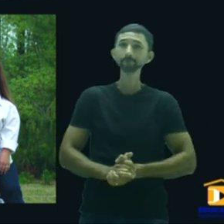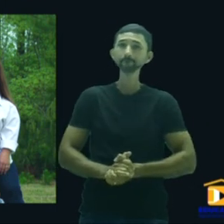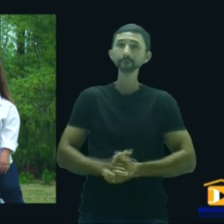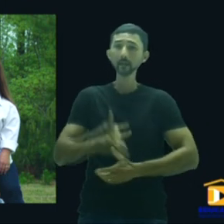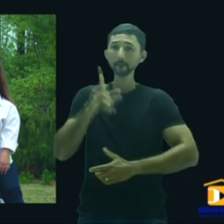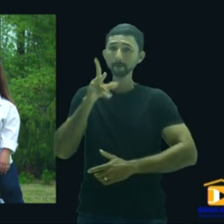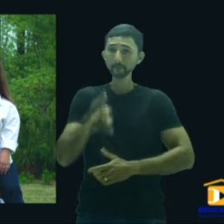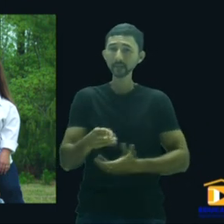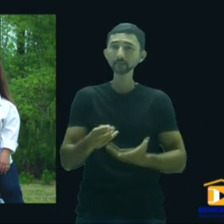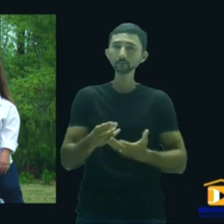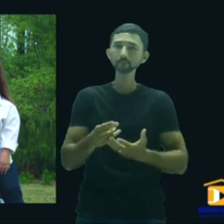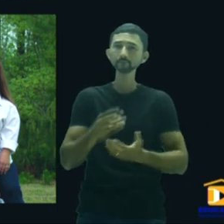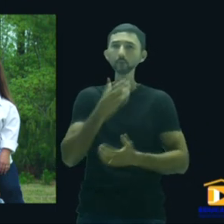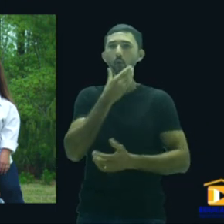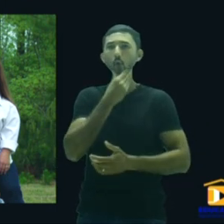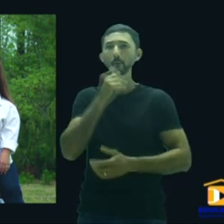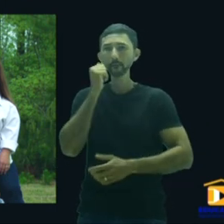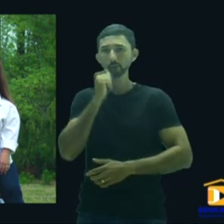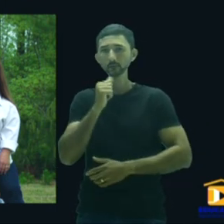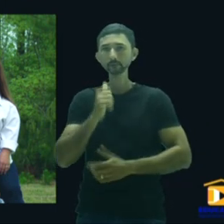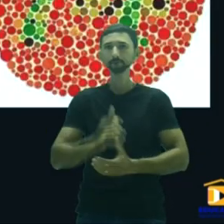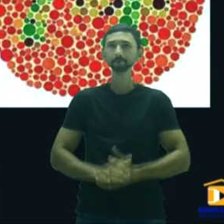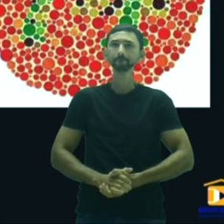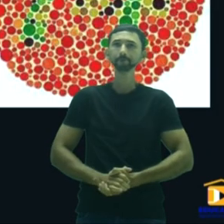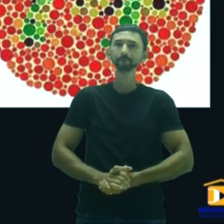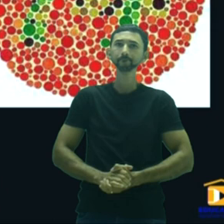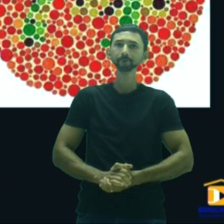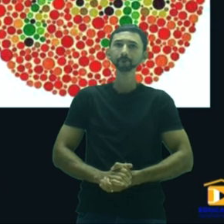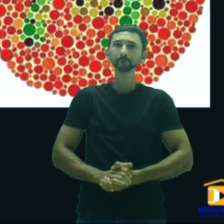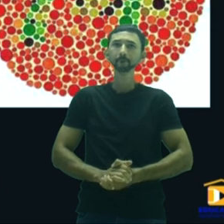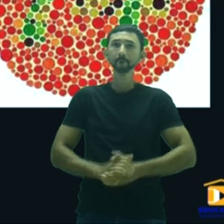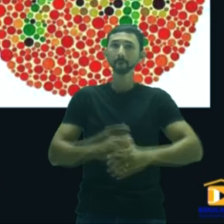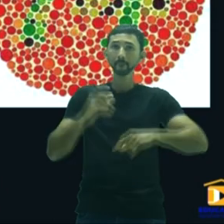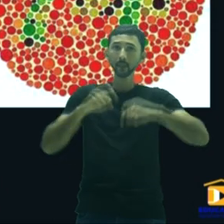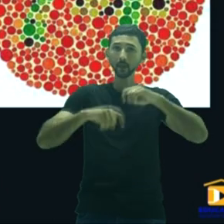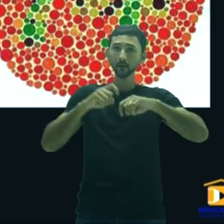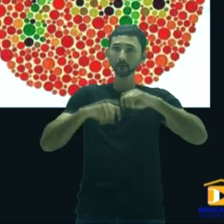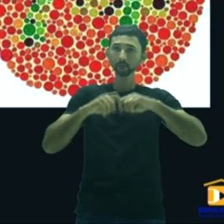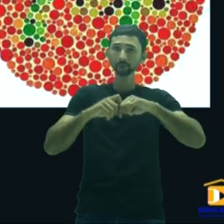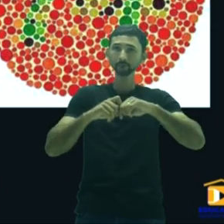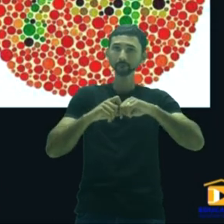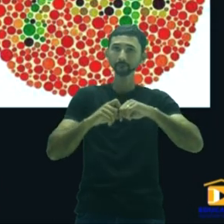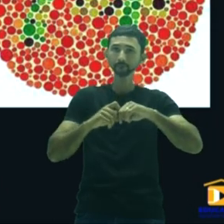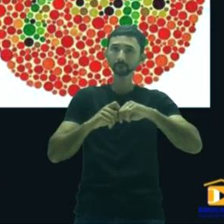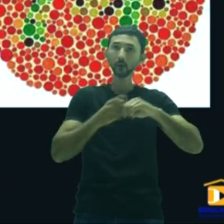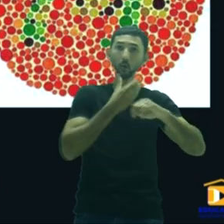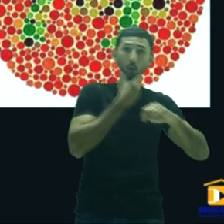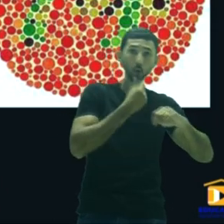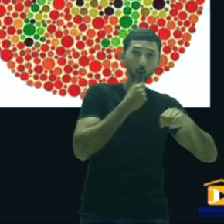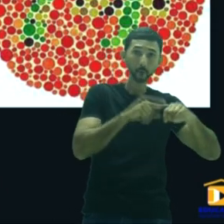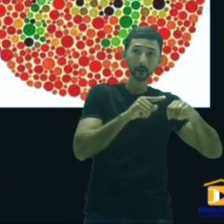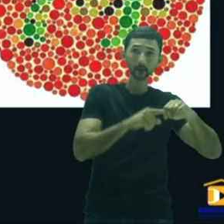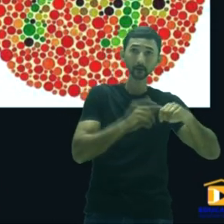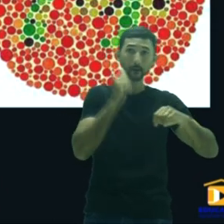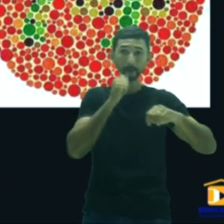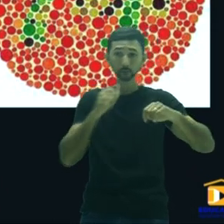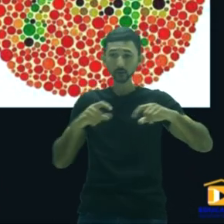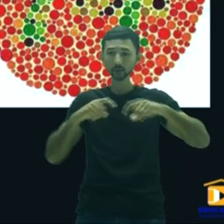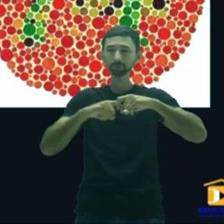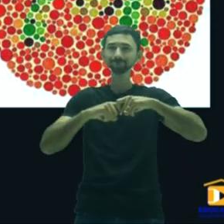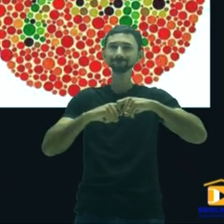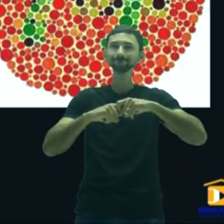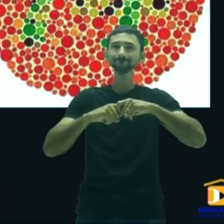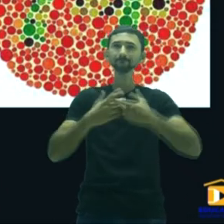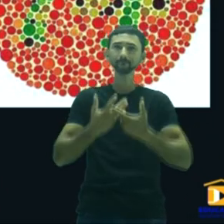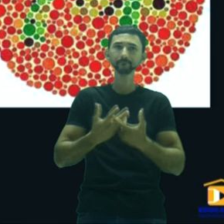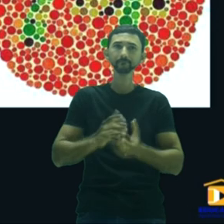caráter autossômico, beleza? E os caráteres ligados ao sexo? Você tem aí hemofilia e daltonismo.